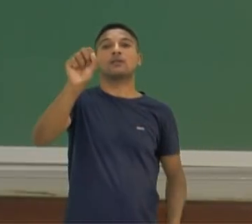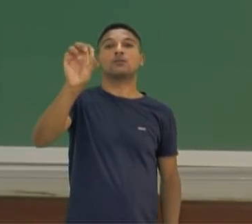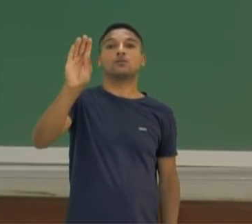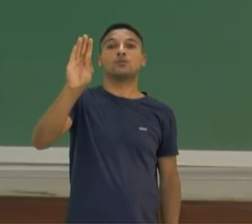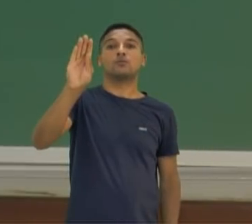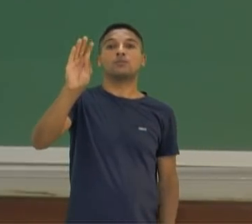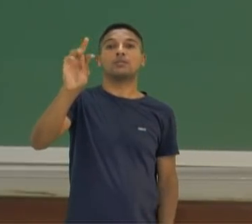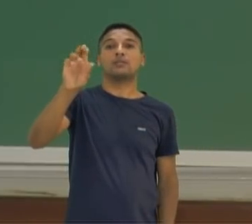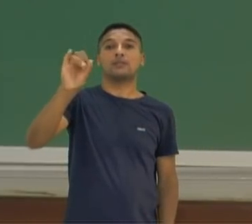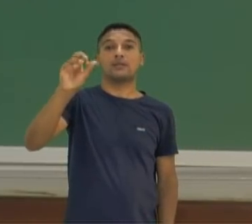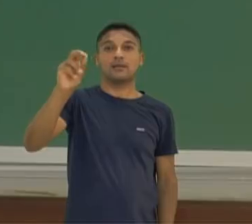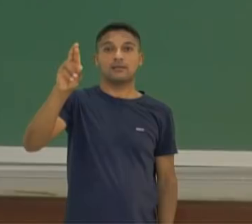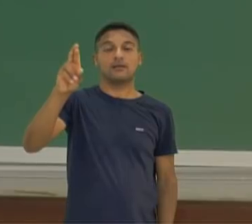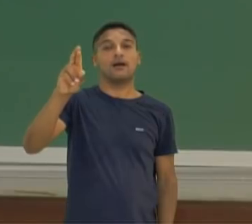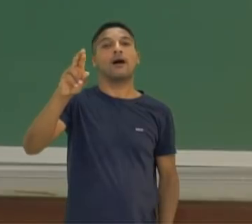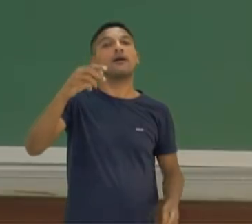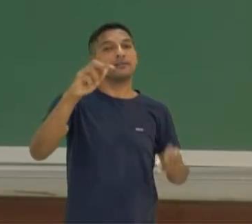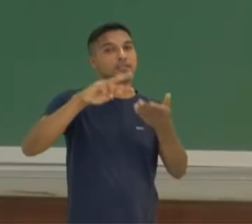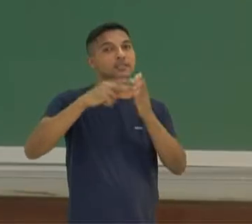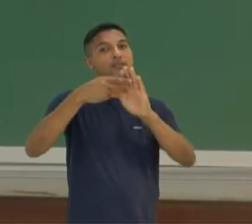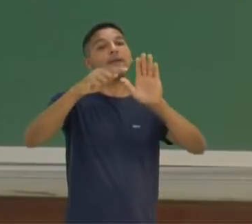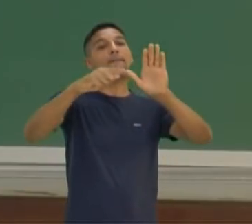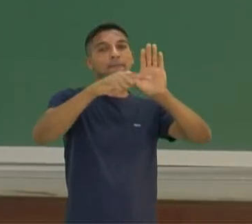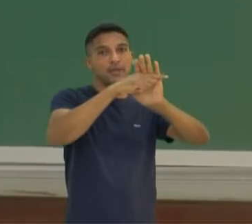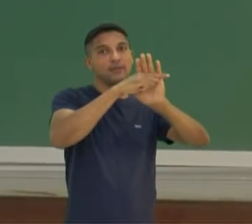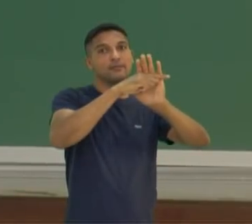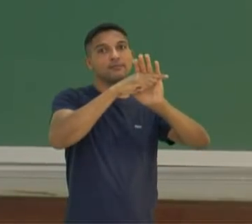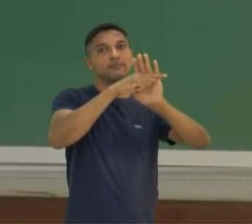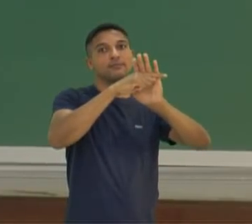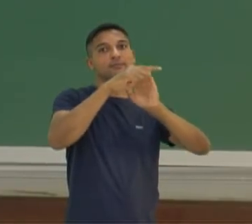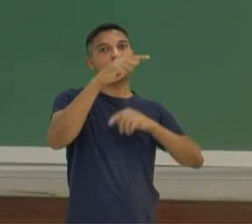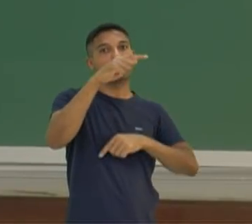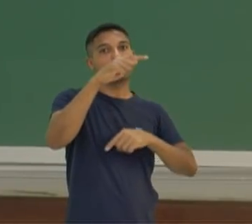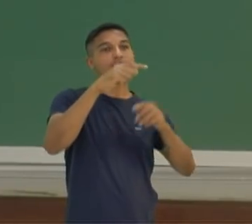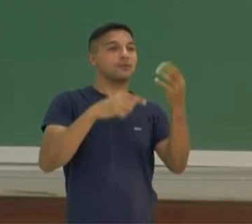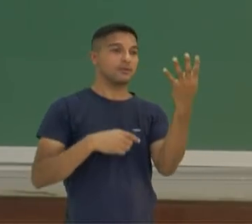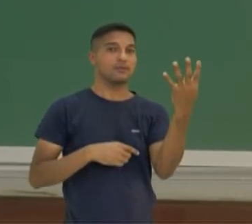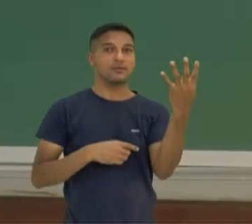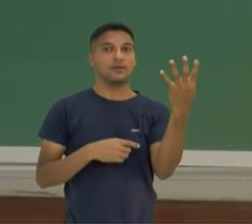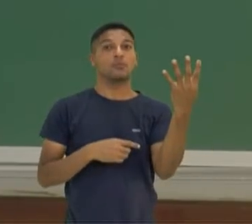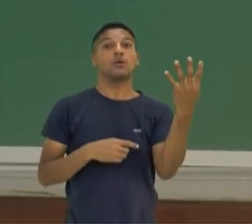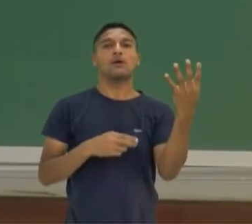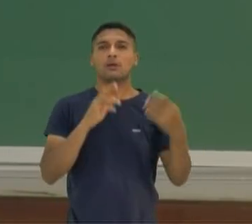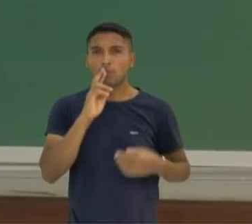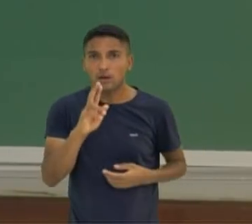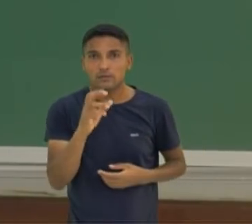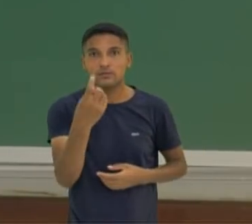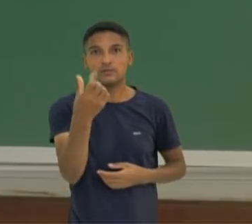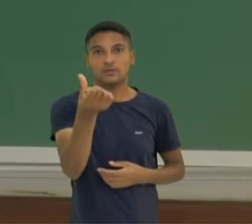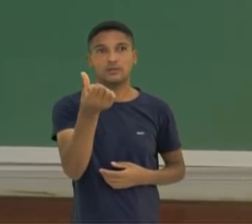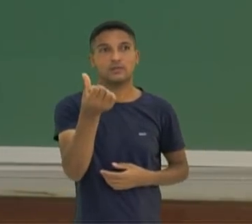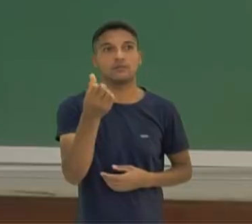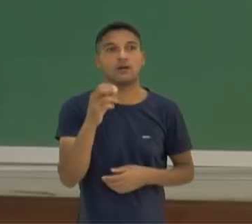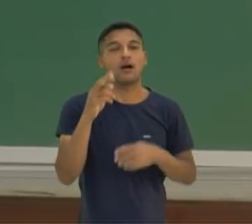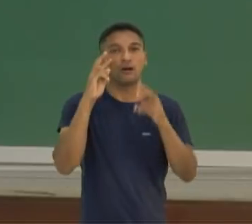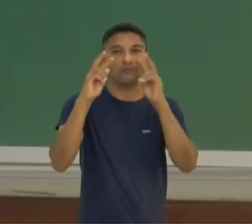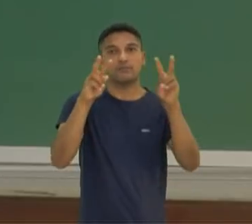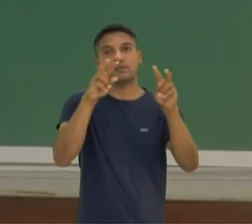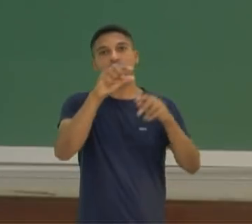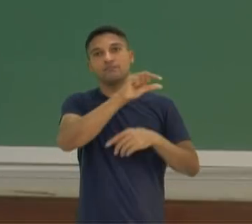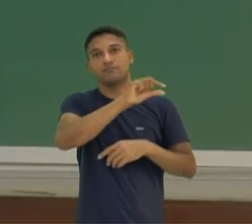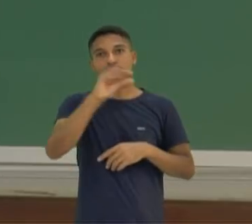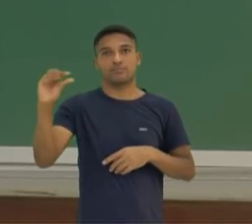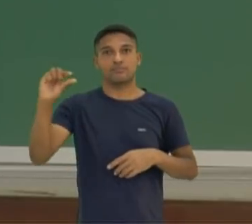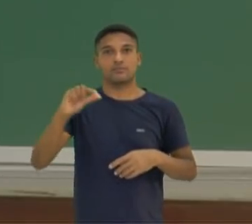subtração. Menos 4. E obtive 16. Então, eu fiz todo esse cálculo e resultou